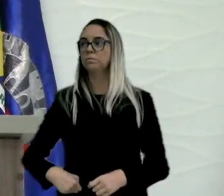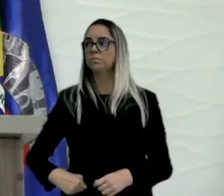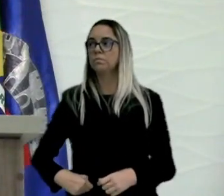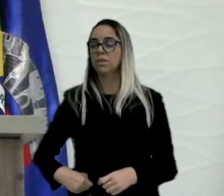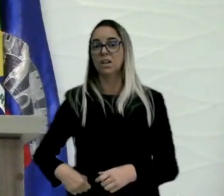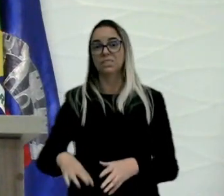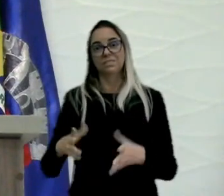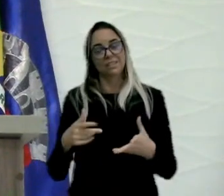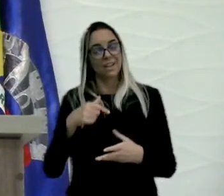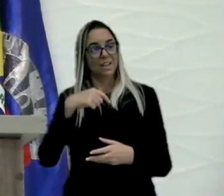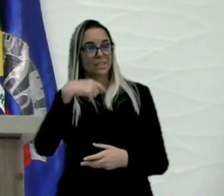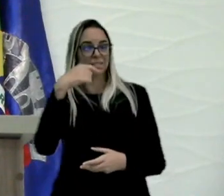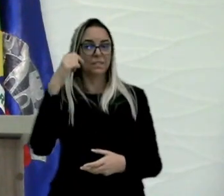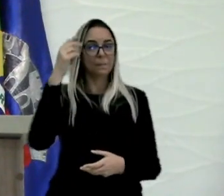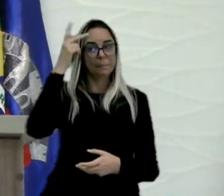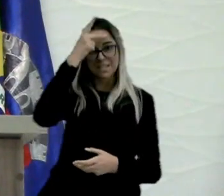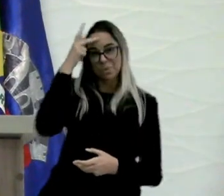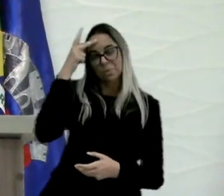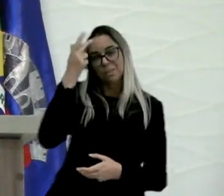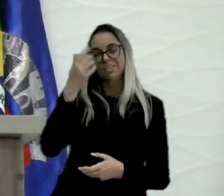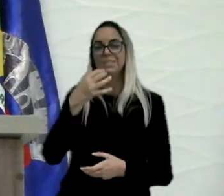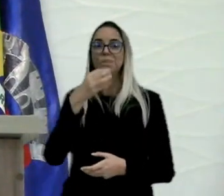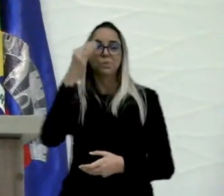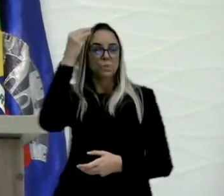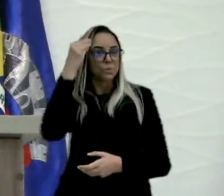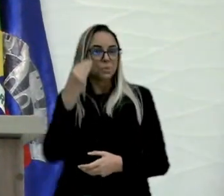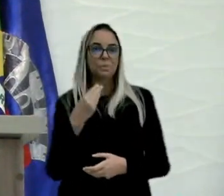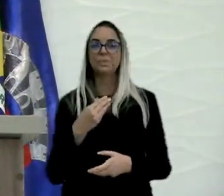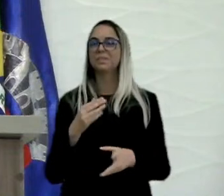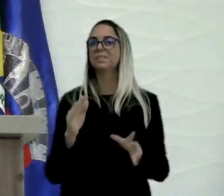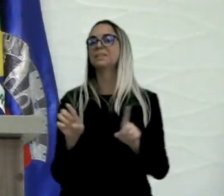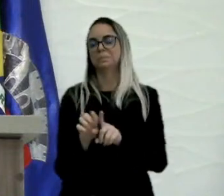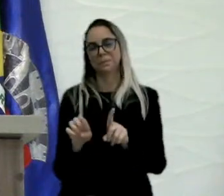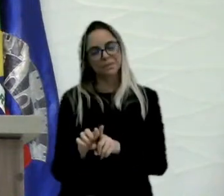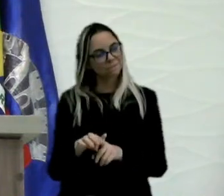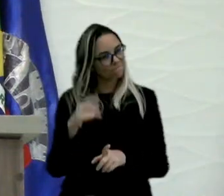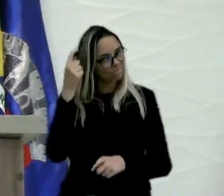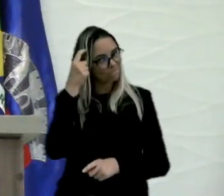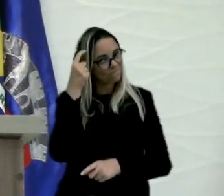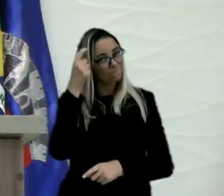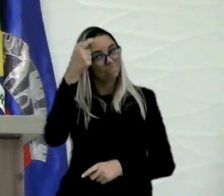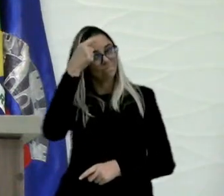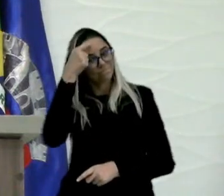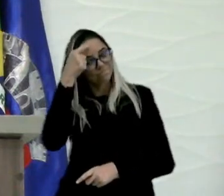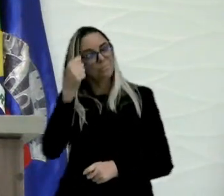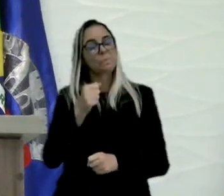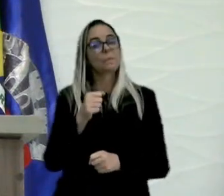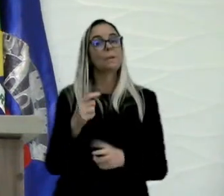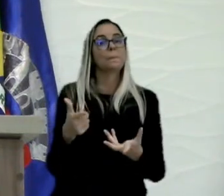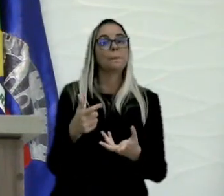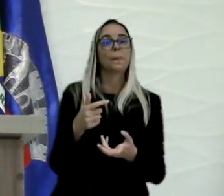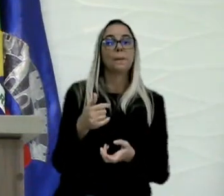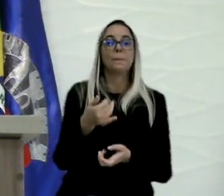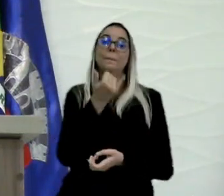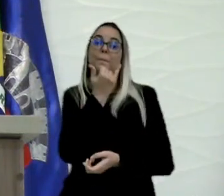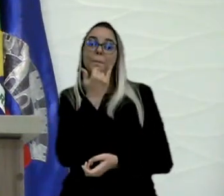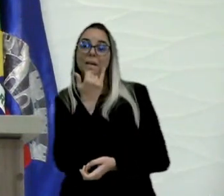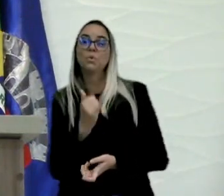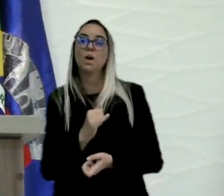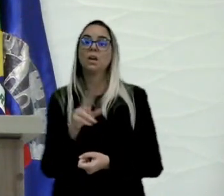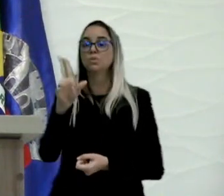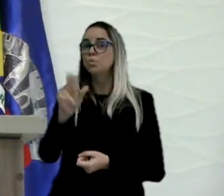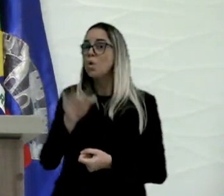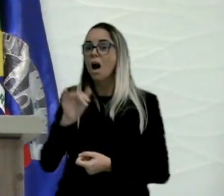culpa do cartório também tenha consciência e perdoar aquele que nunca nunca teve uma coisa